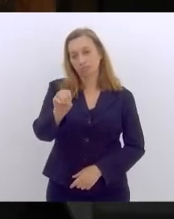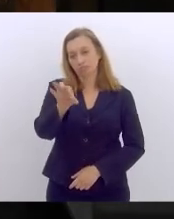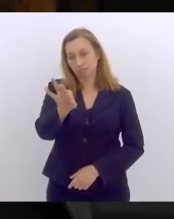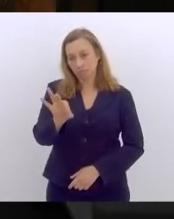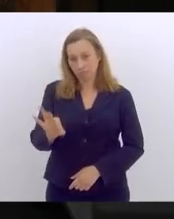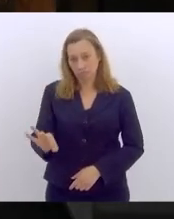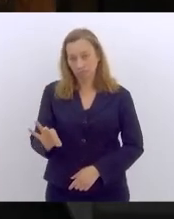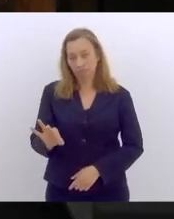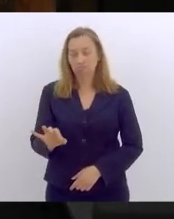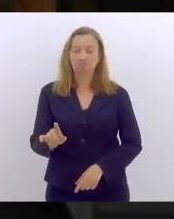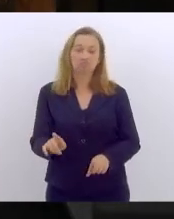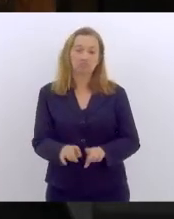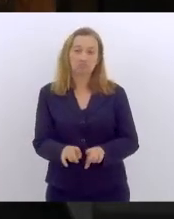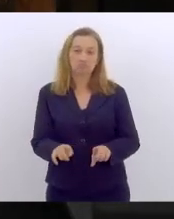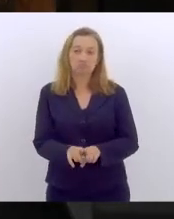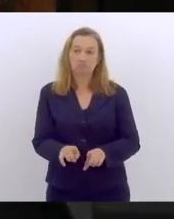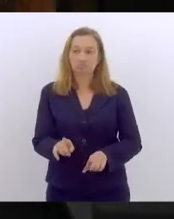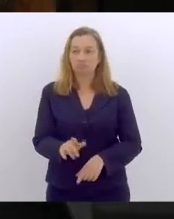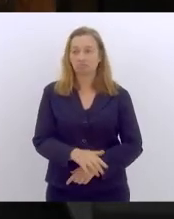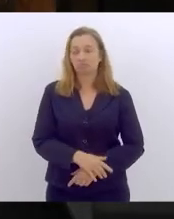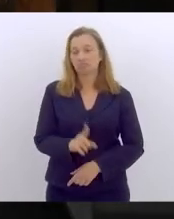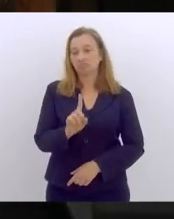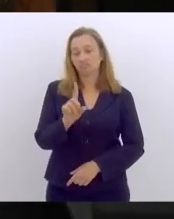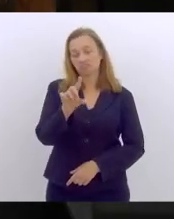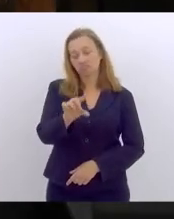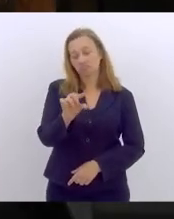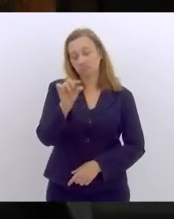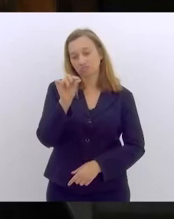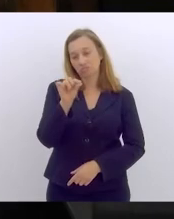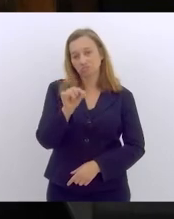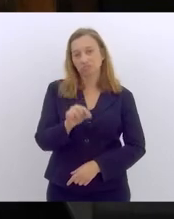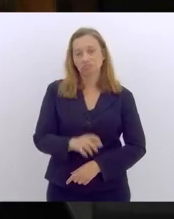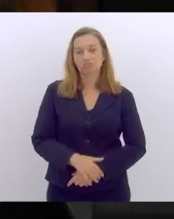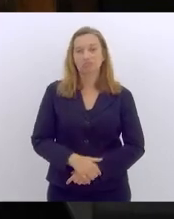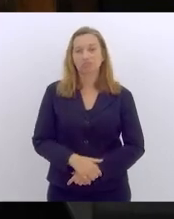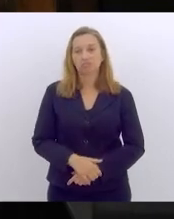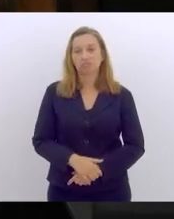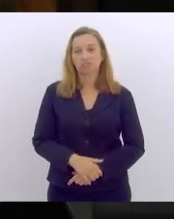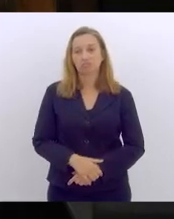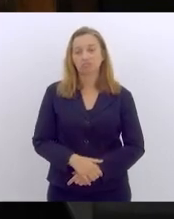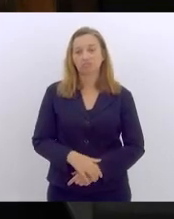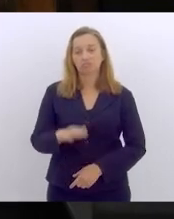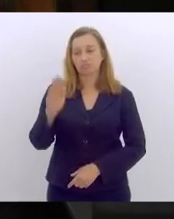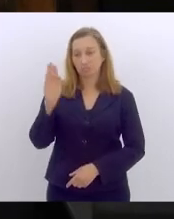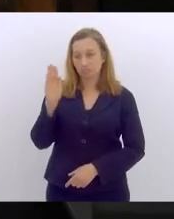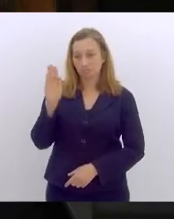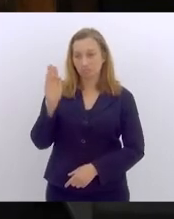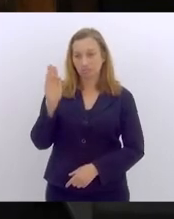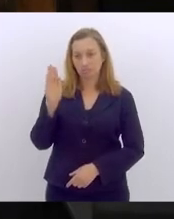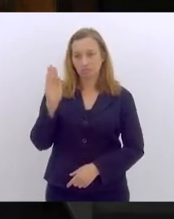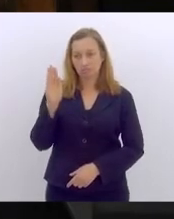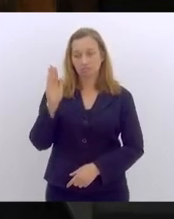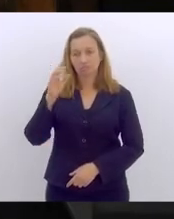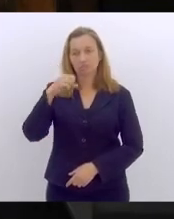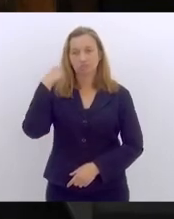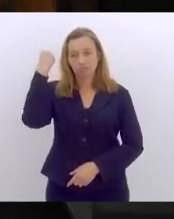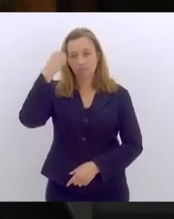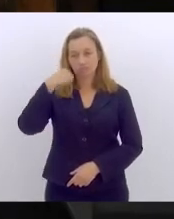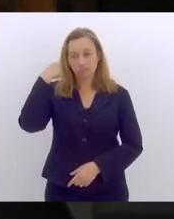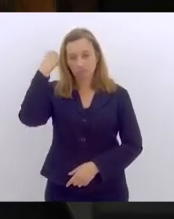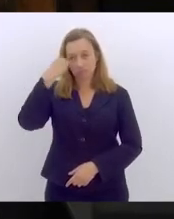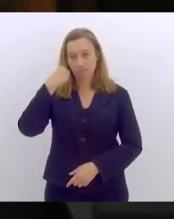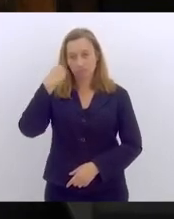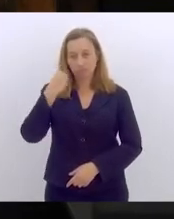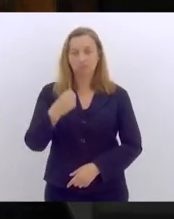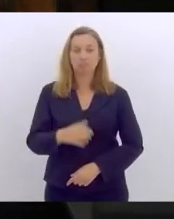70% também não teria escolhido o seu candidato à senatória.